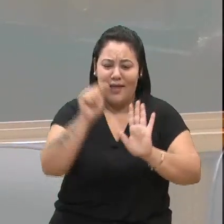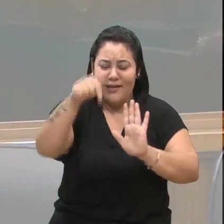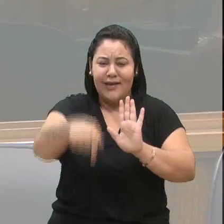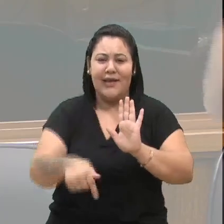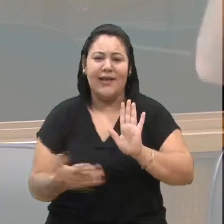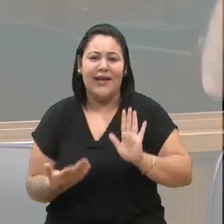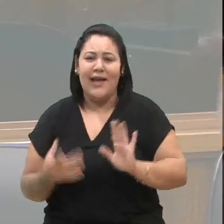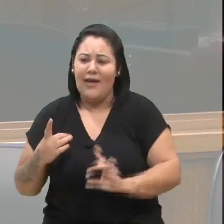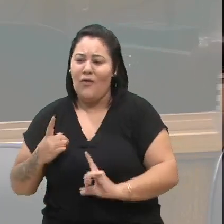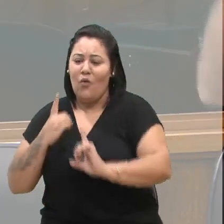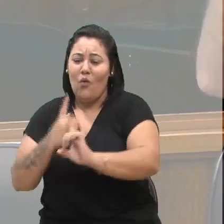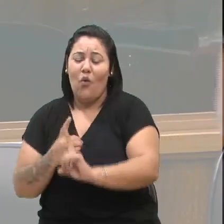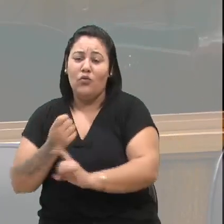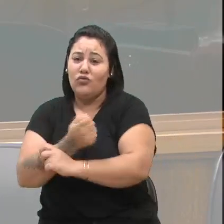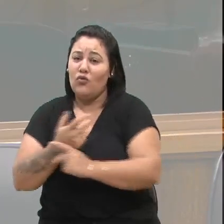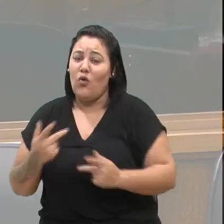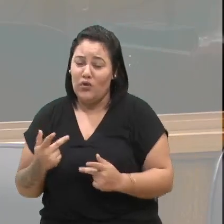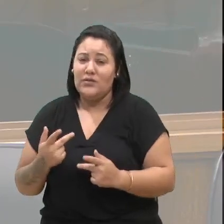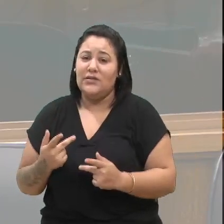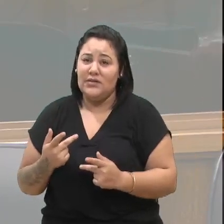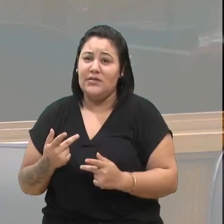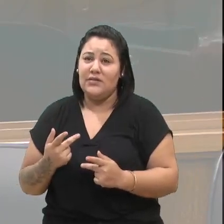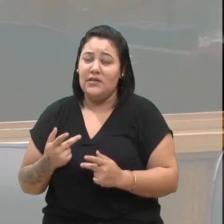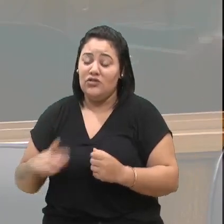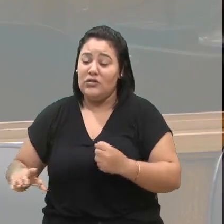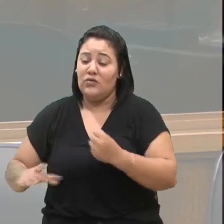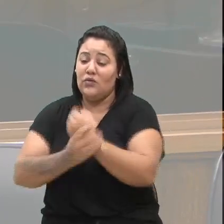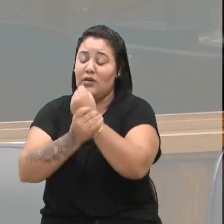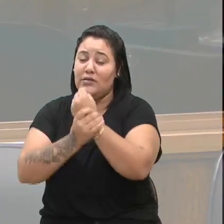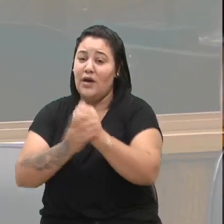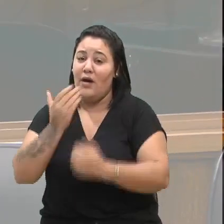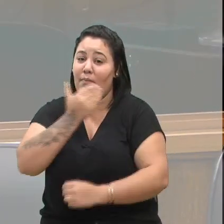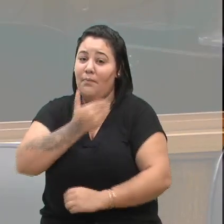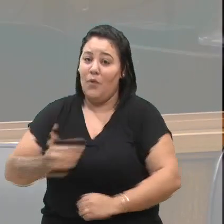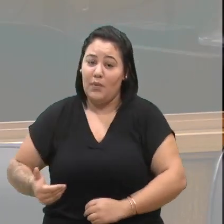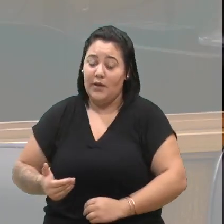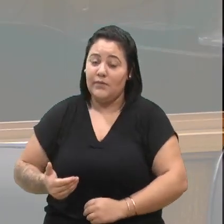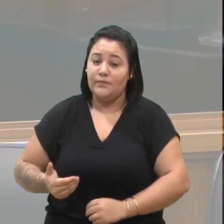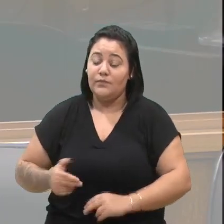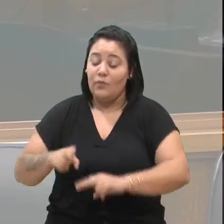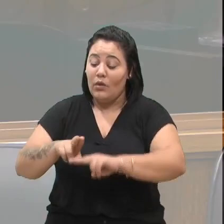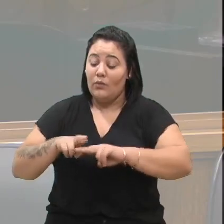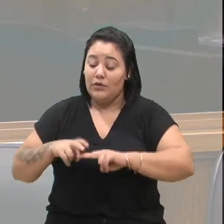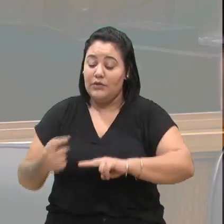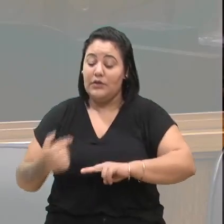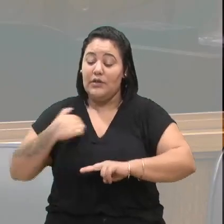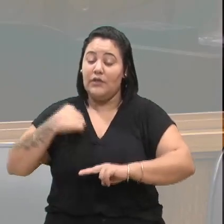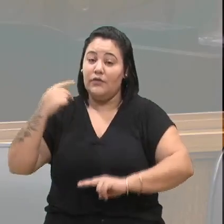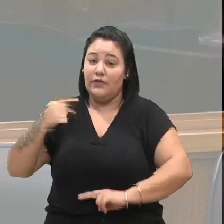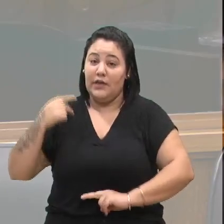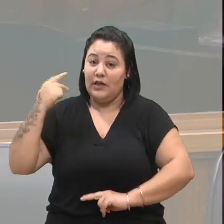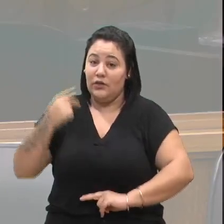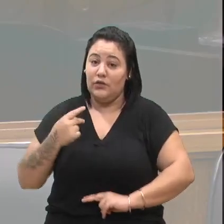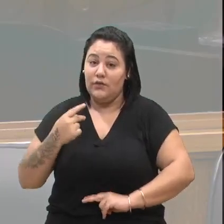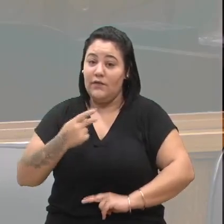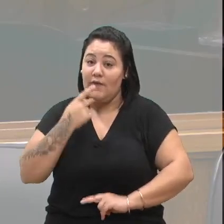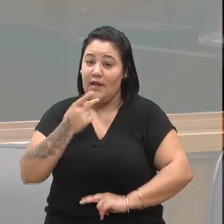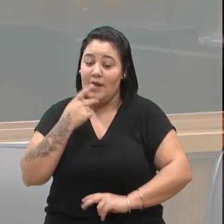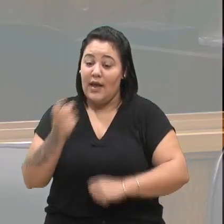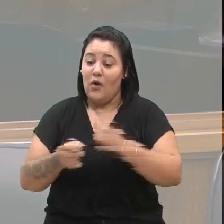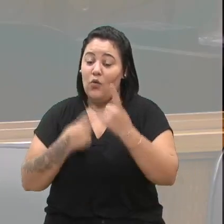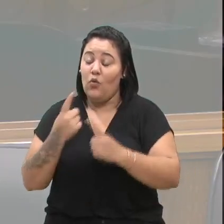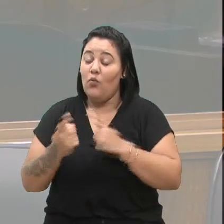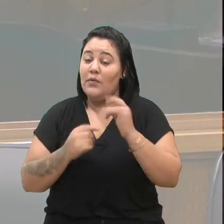ao encontro da necessidade de segurança pública. E foi por isso que esse vereador trouxe alguns